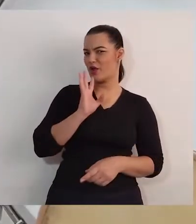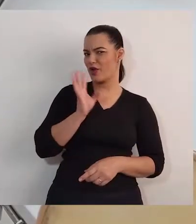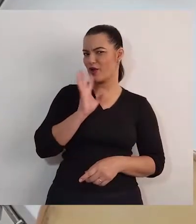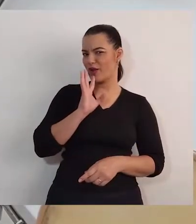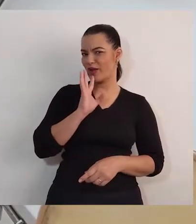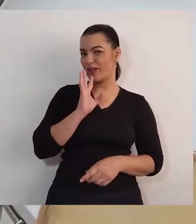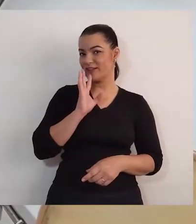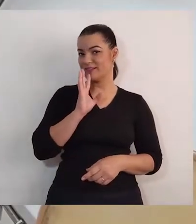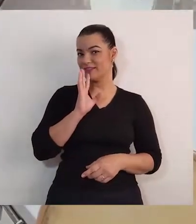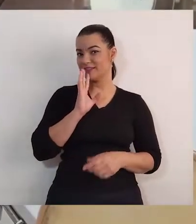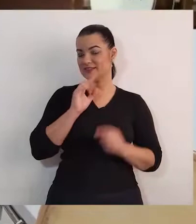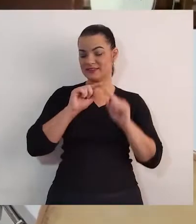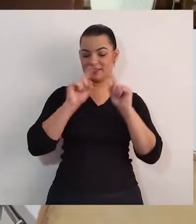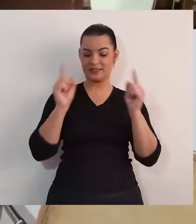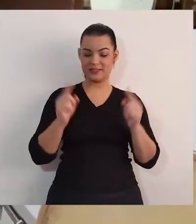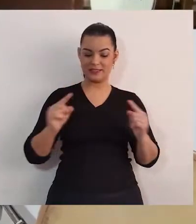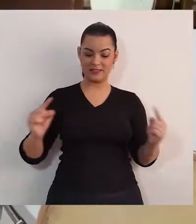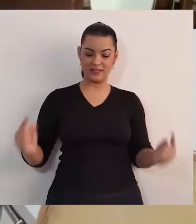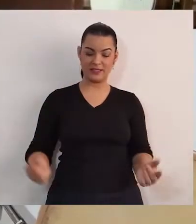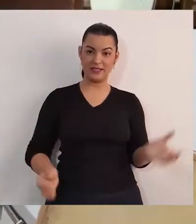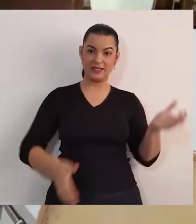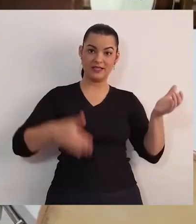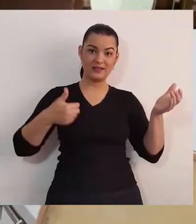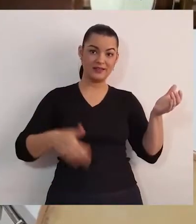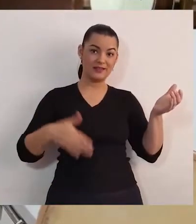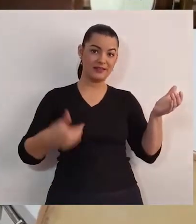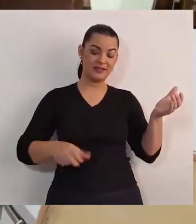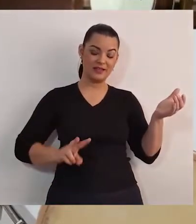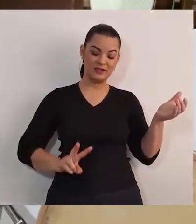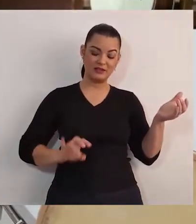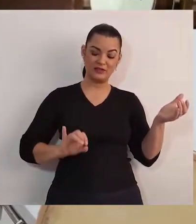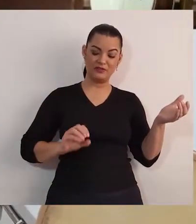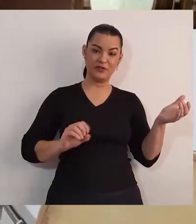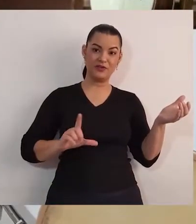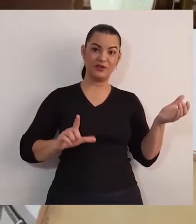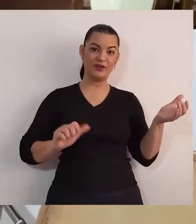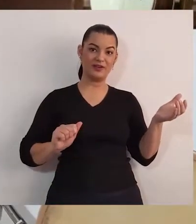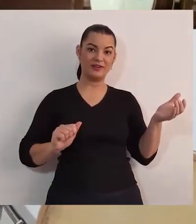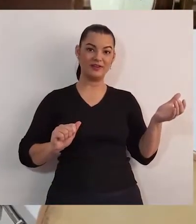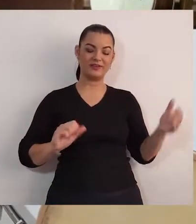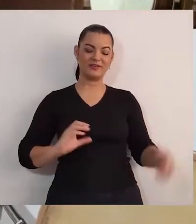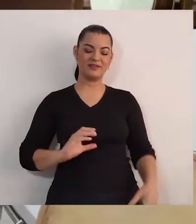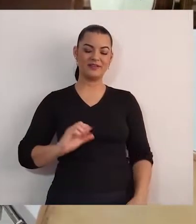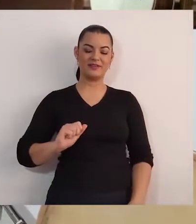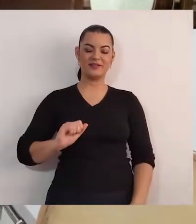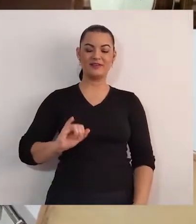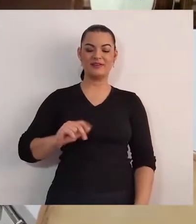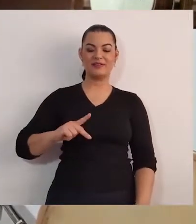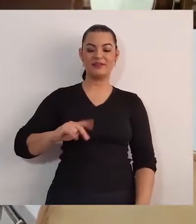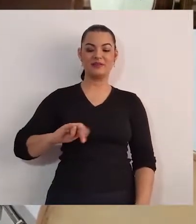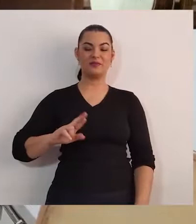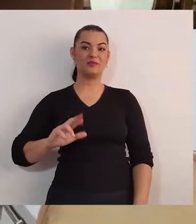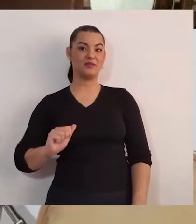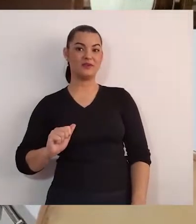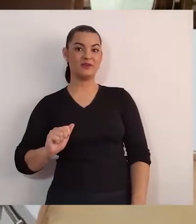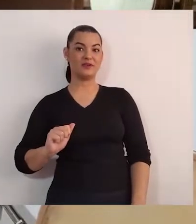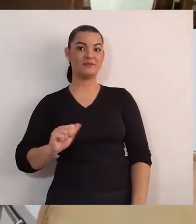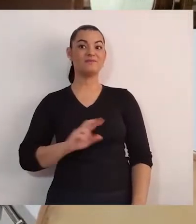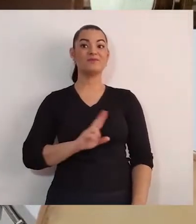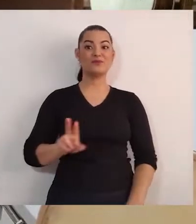Conhece a viola caipira? Ela tem esse nome para não confundir com outros tipos de